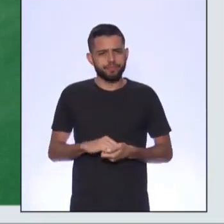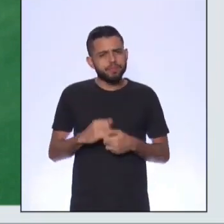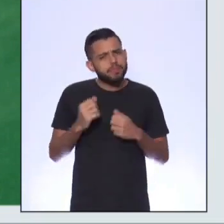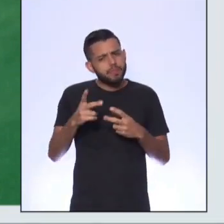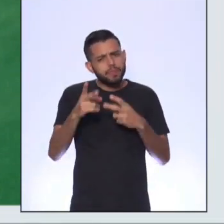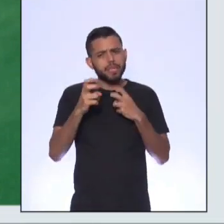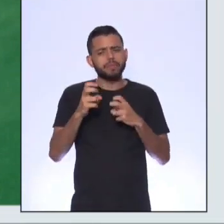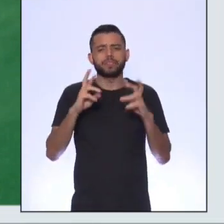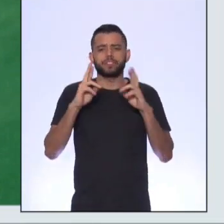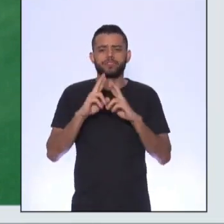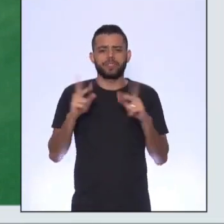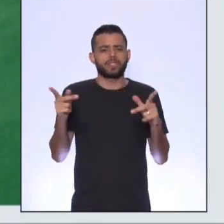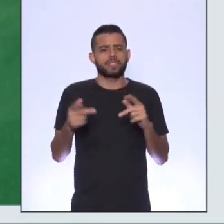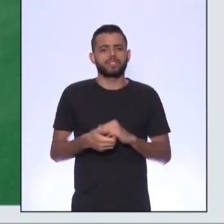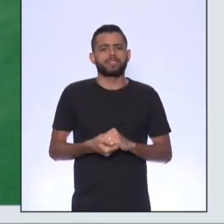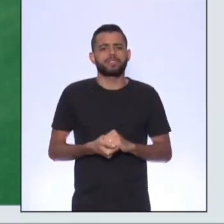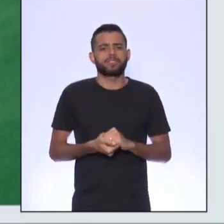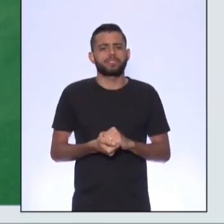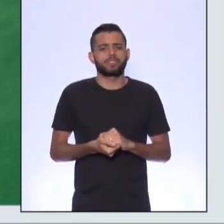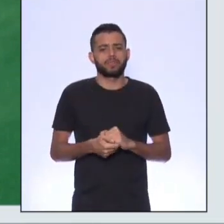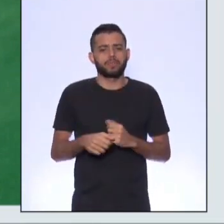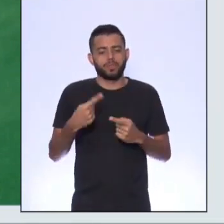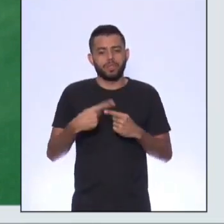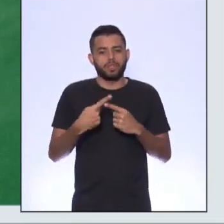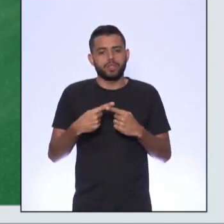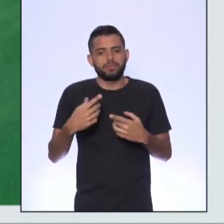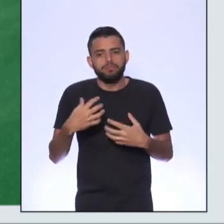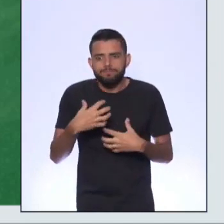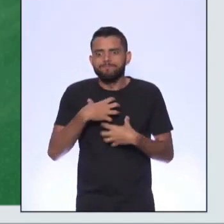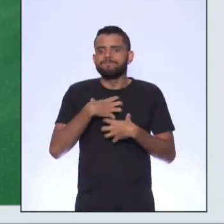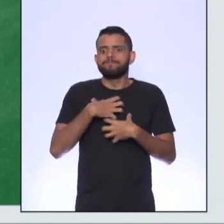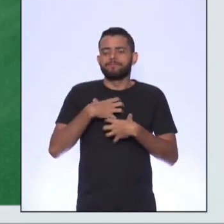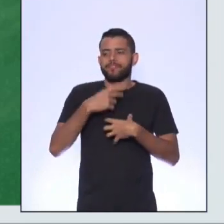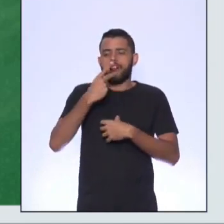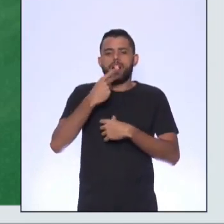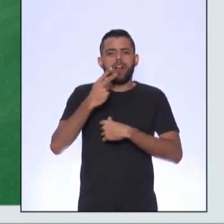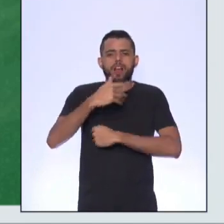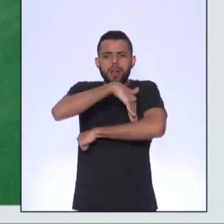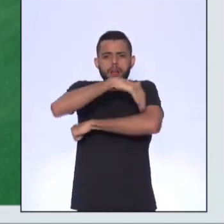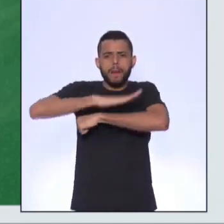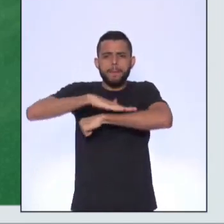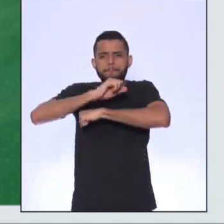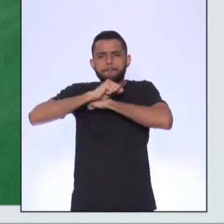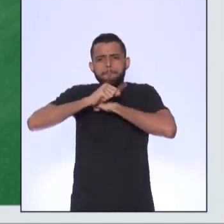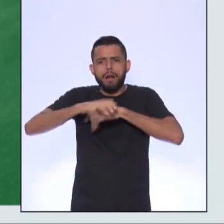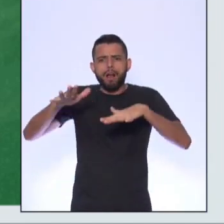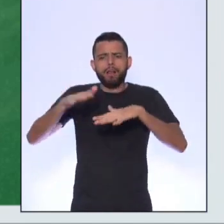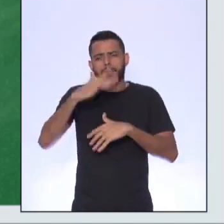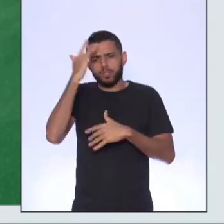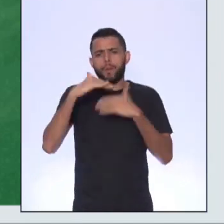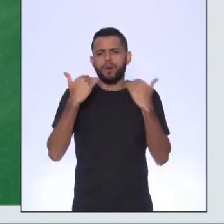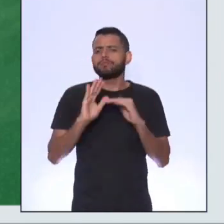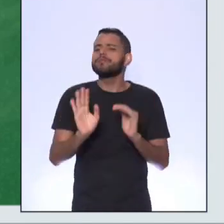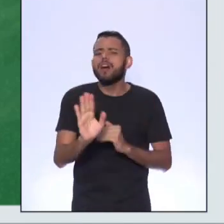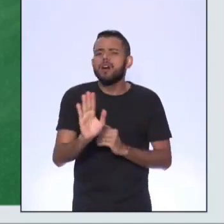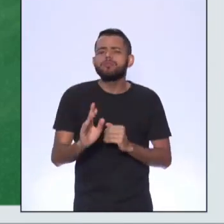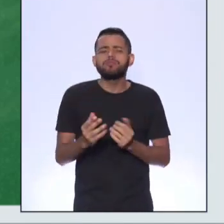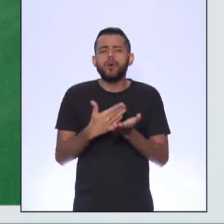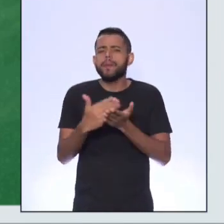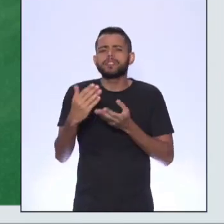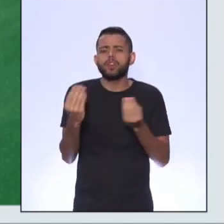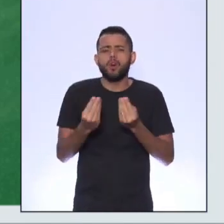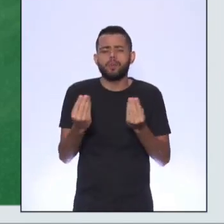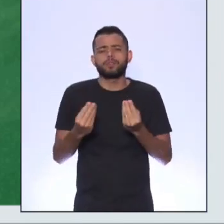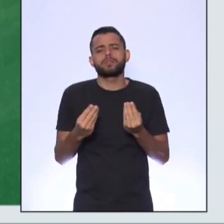diferente. Ao invés de começar de impacto assim, a barragem rompeu, tantas pessoas morreram, ele começa assim, lugar tranquilo e feliz. Ele